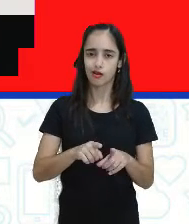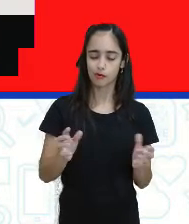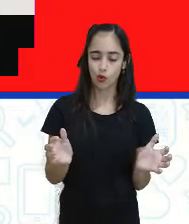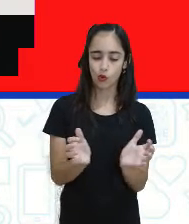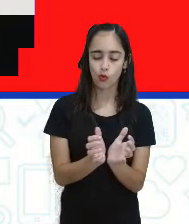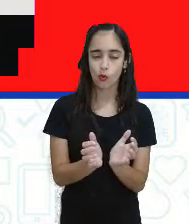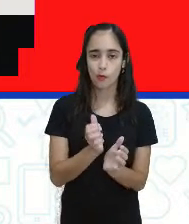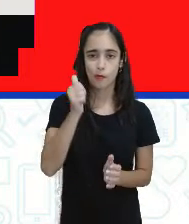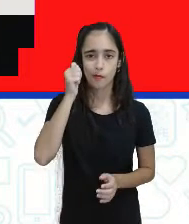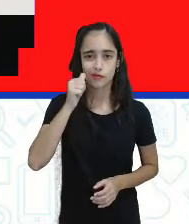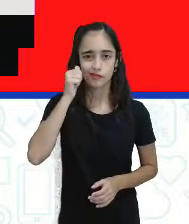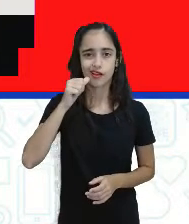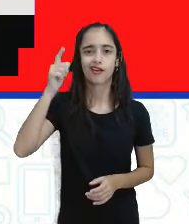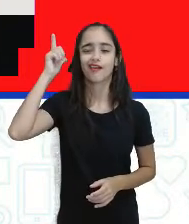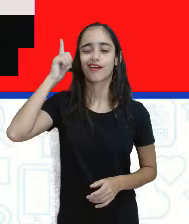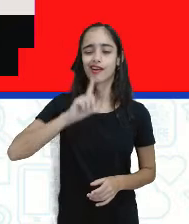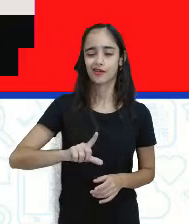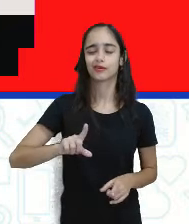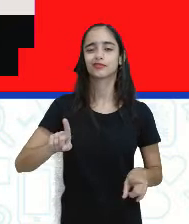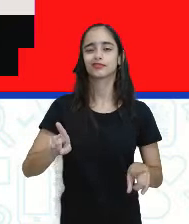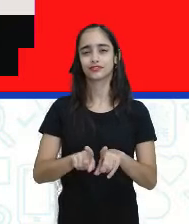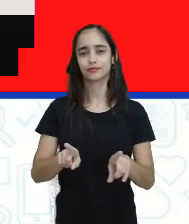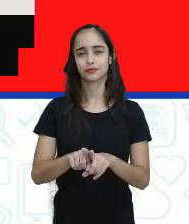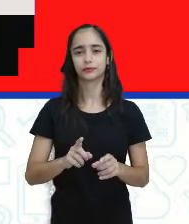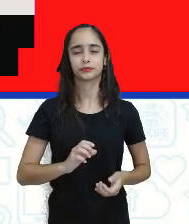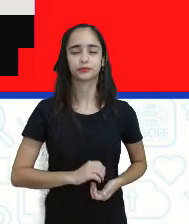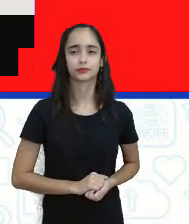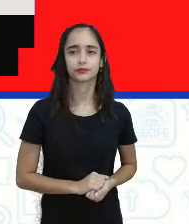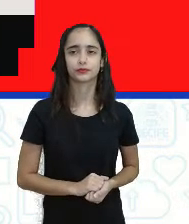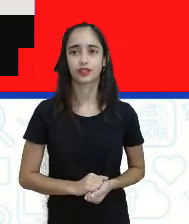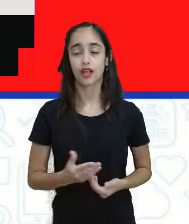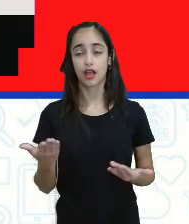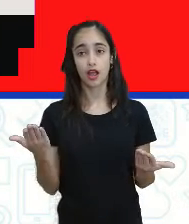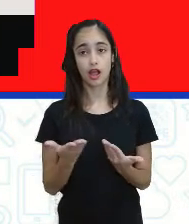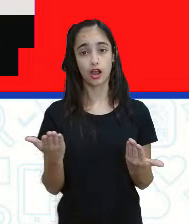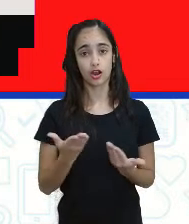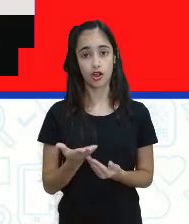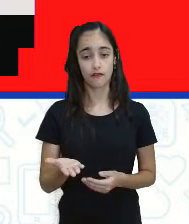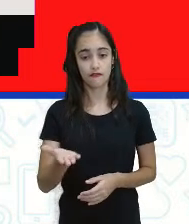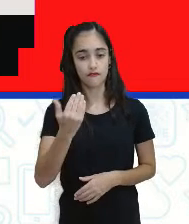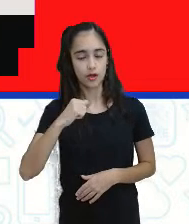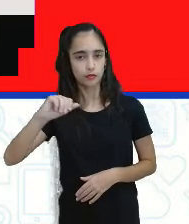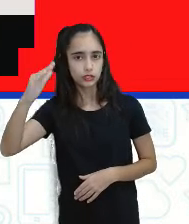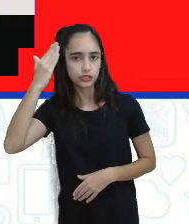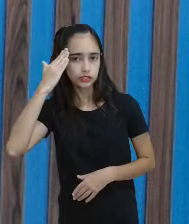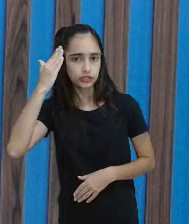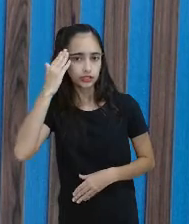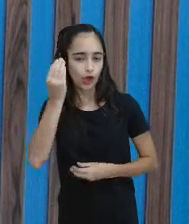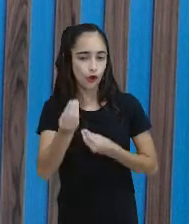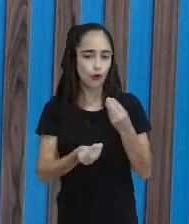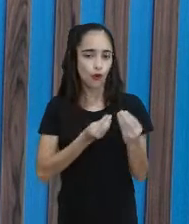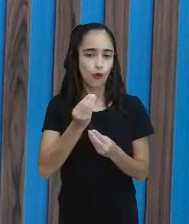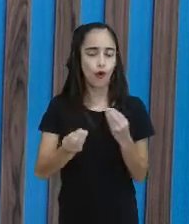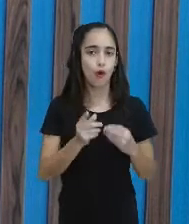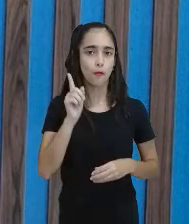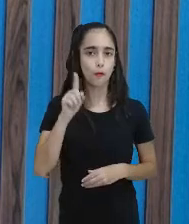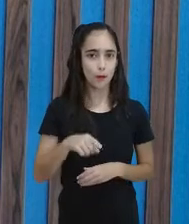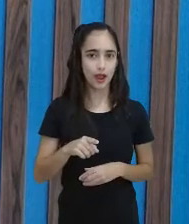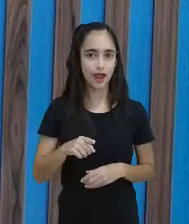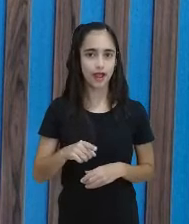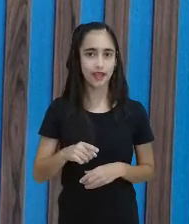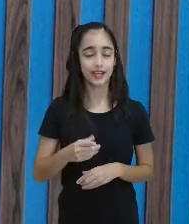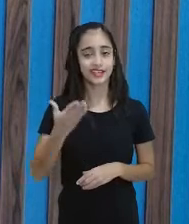em Londres. Então, vamos entender como funciona, né? Acho que a maioria de vocês já sabe, mas